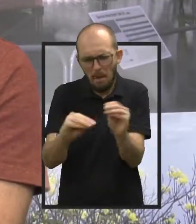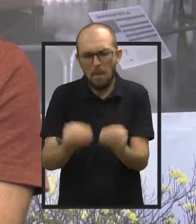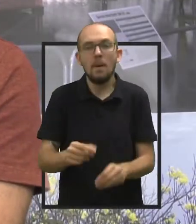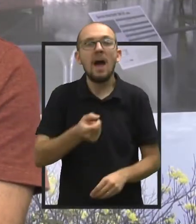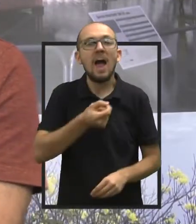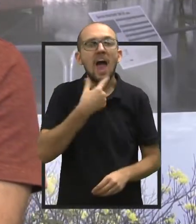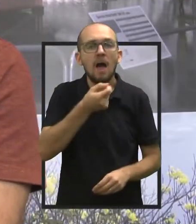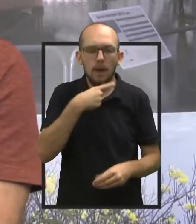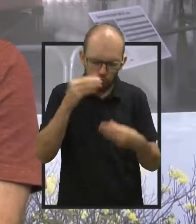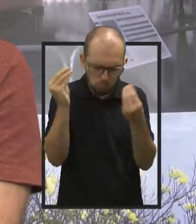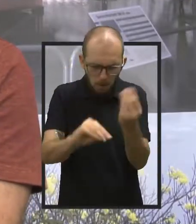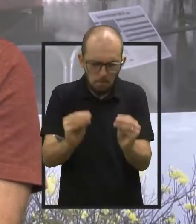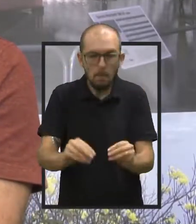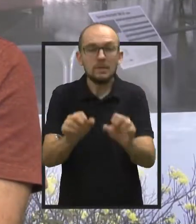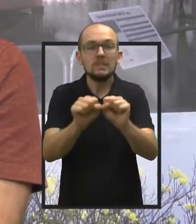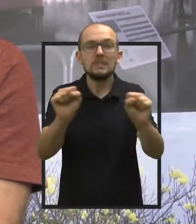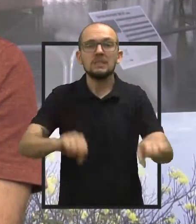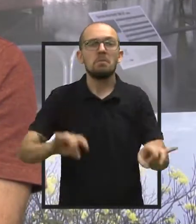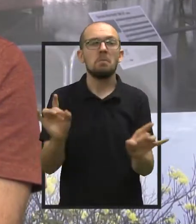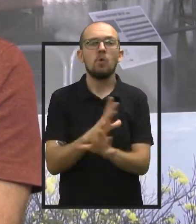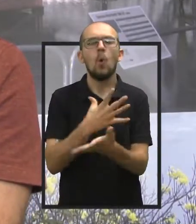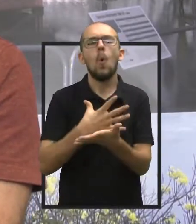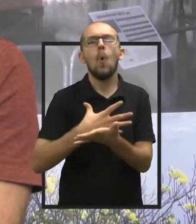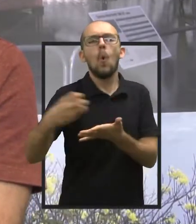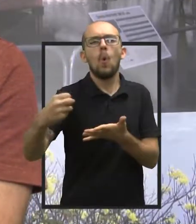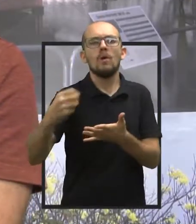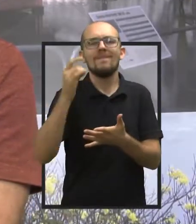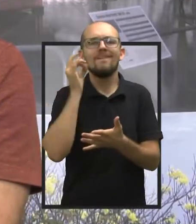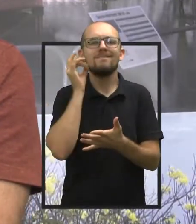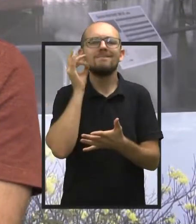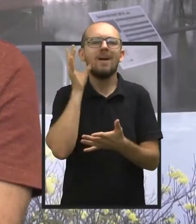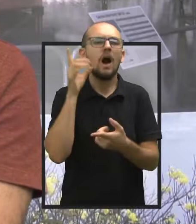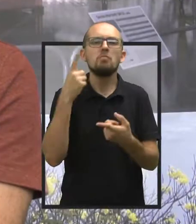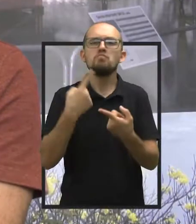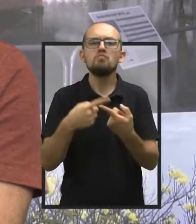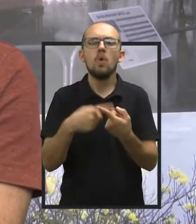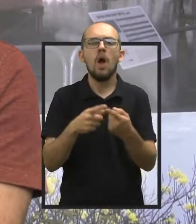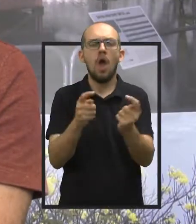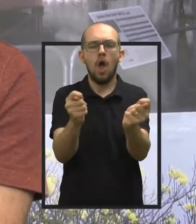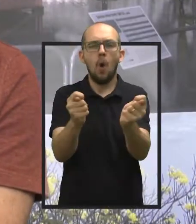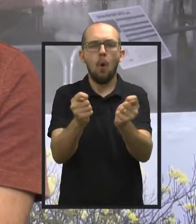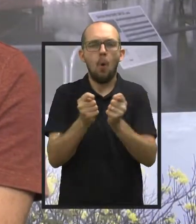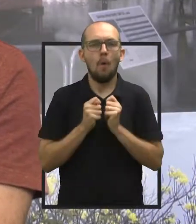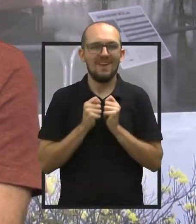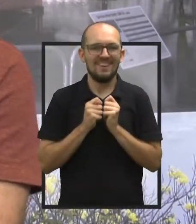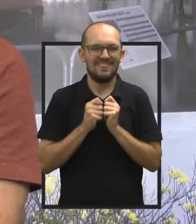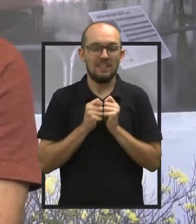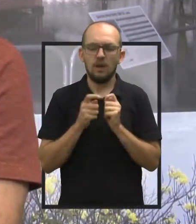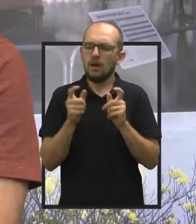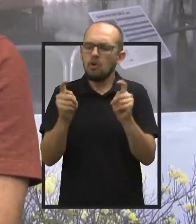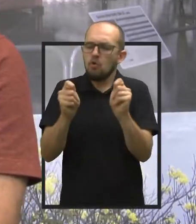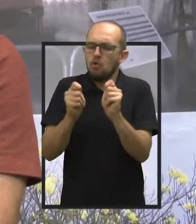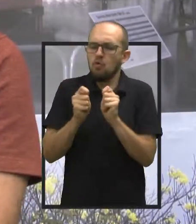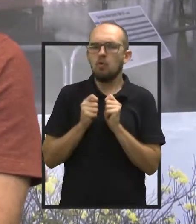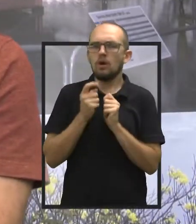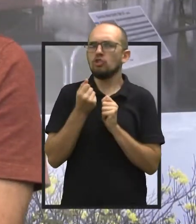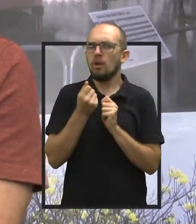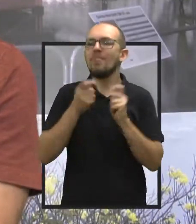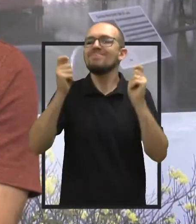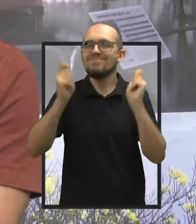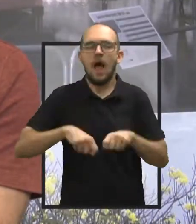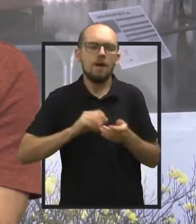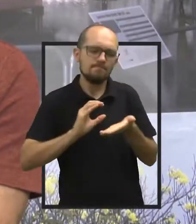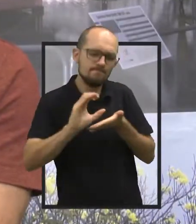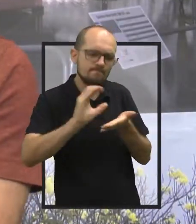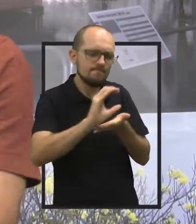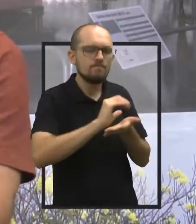facilita muito. O mais importante, você economiza. Você economizando, você pode investir esse recurso em outras coisas